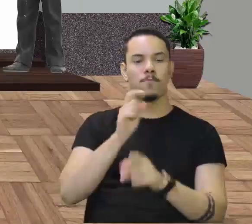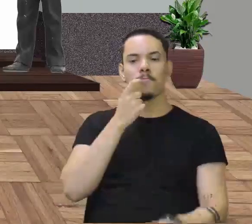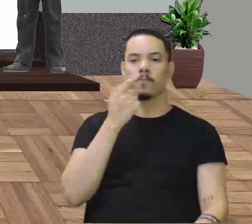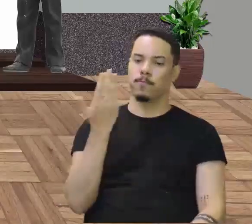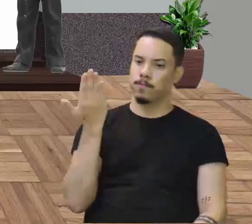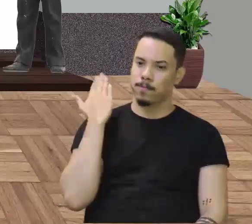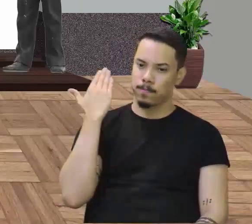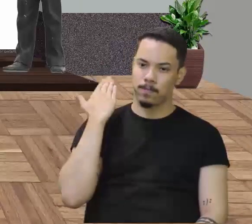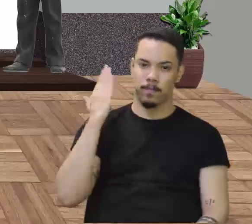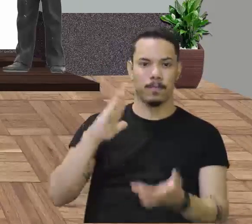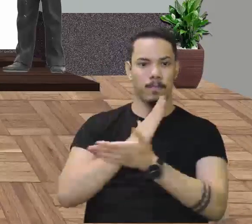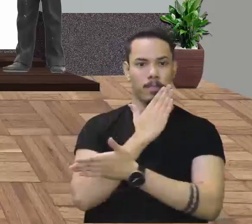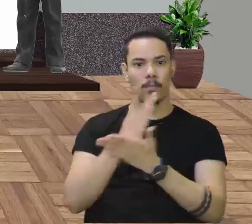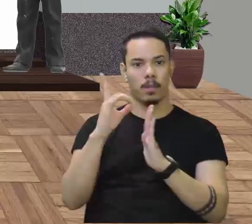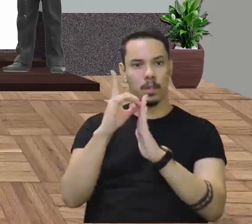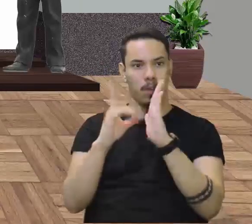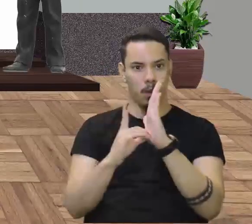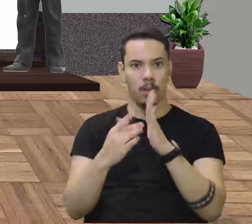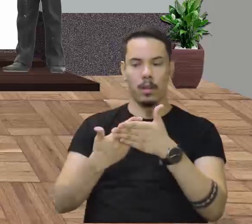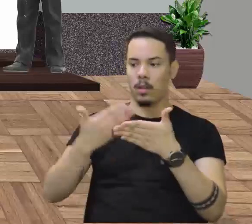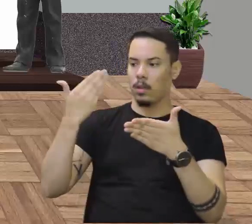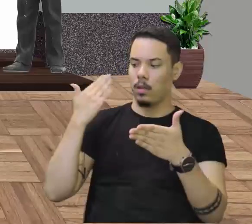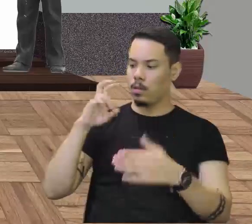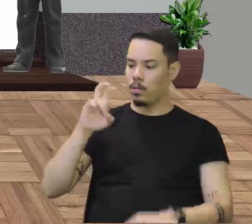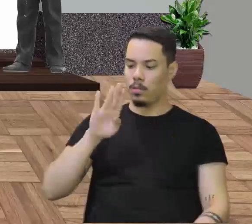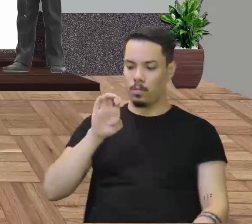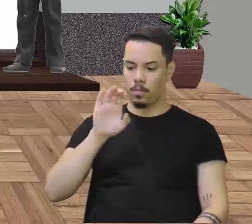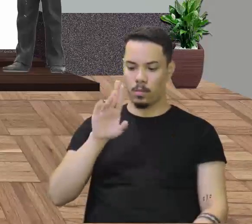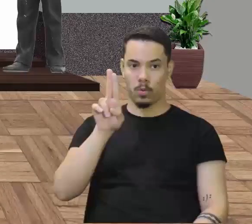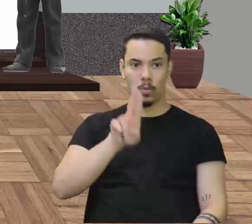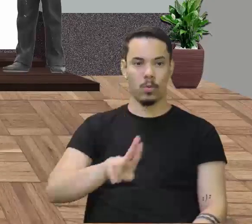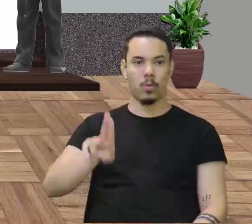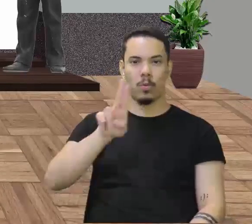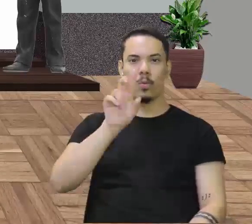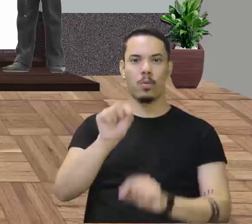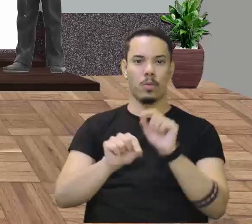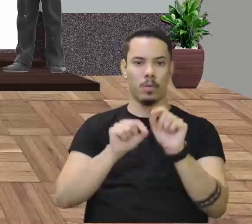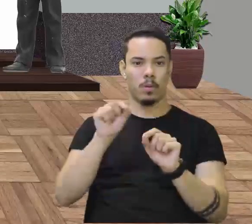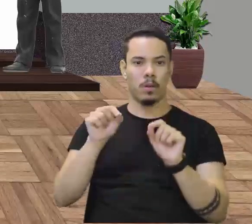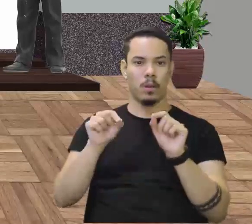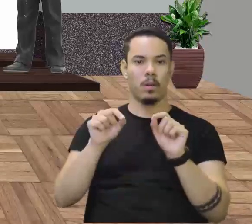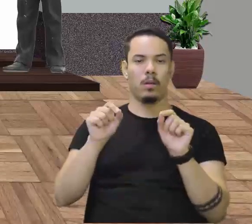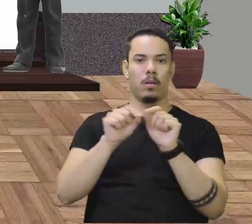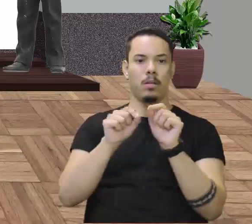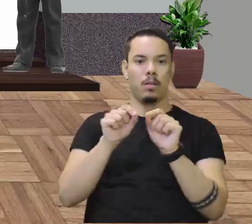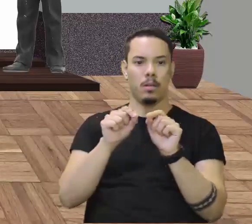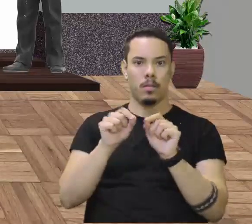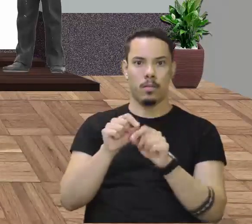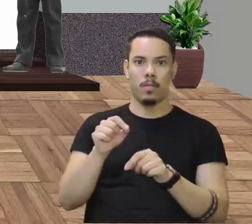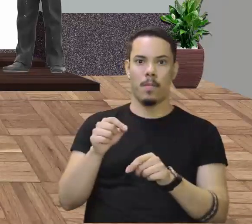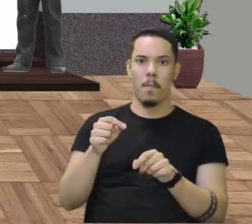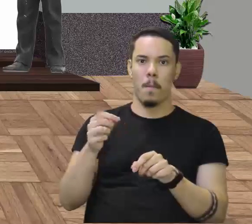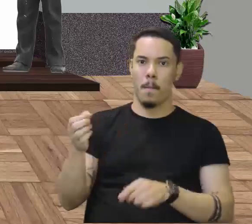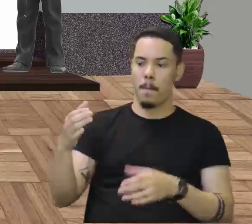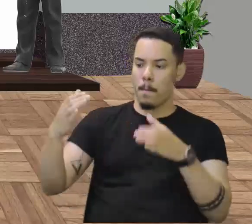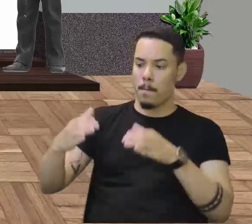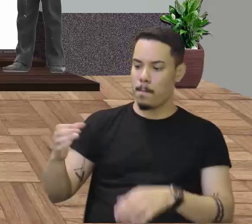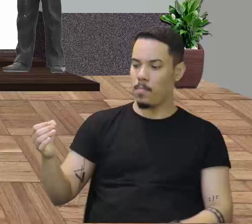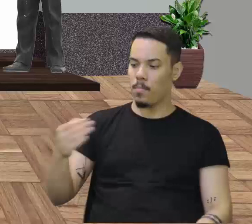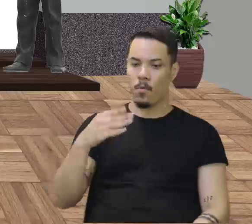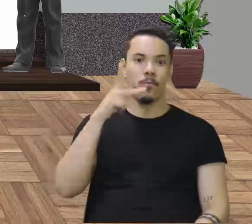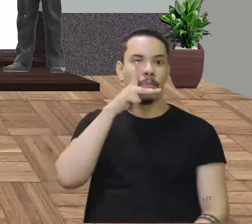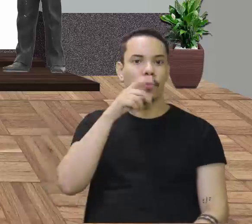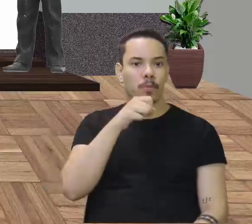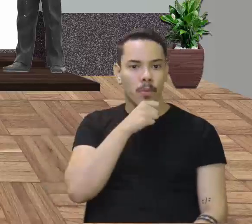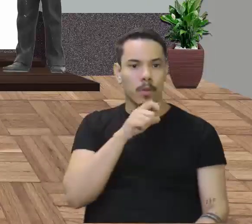recentemente, em algumas décadas aqui, o 5º BEC ele foi utilizado aqui para fazer o bairro Nova Porto Velho.